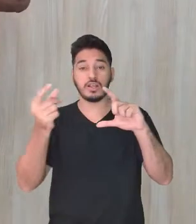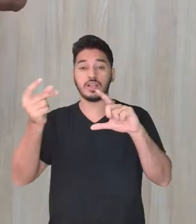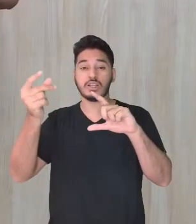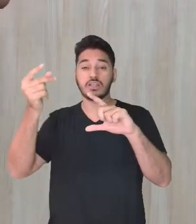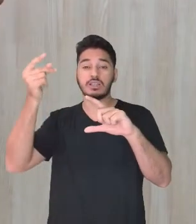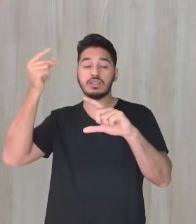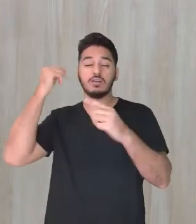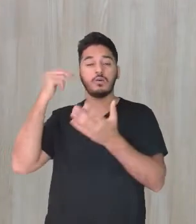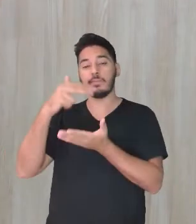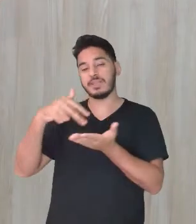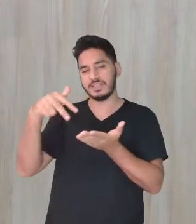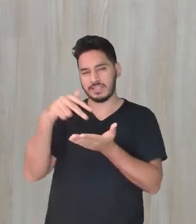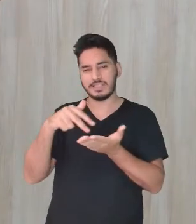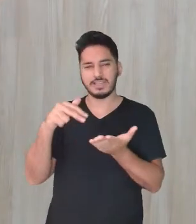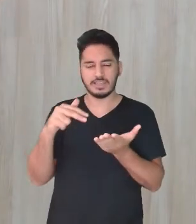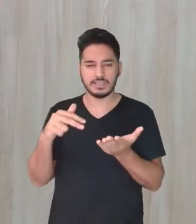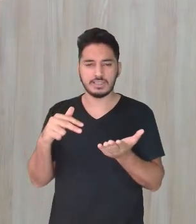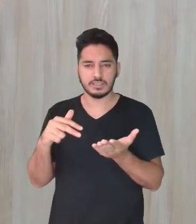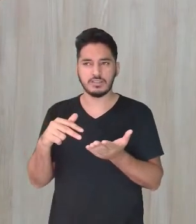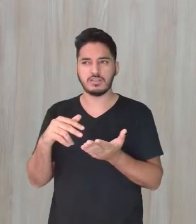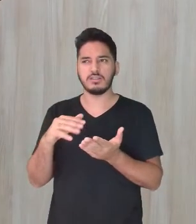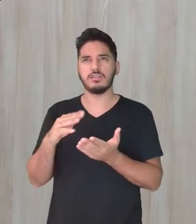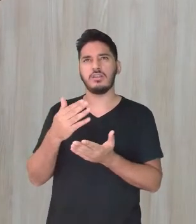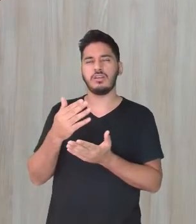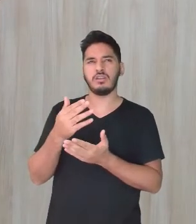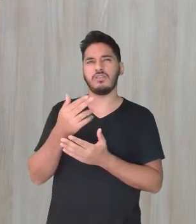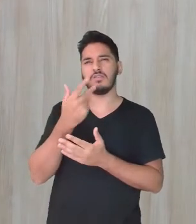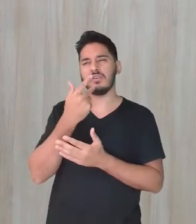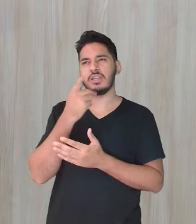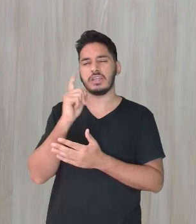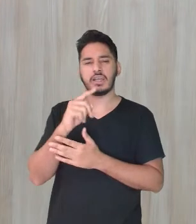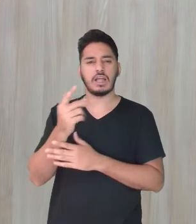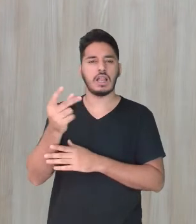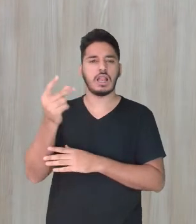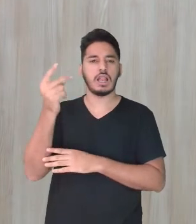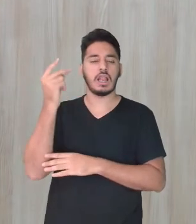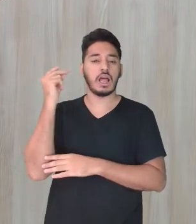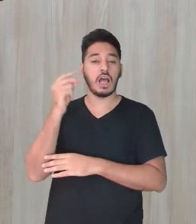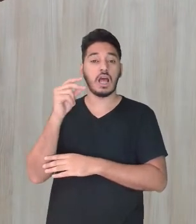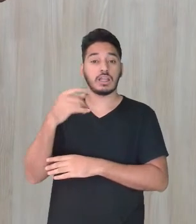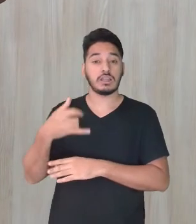como a dança, que ela tem indícios lá desde a Idade